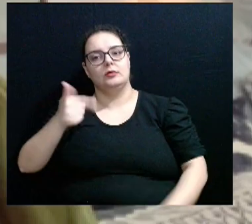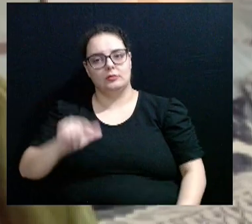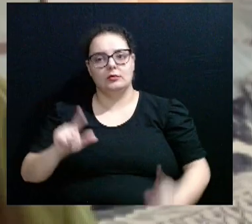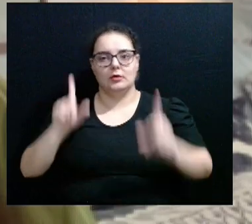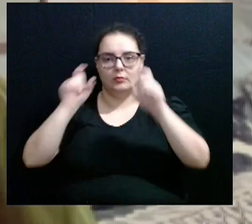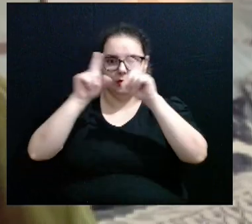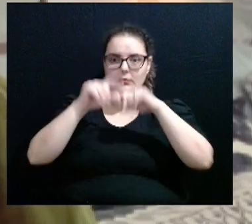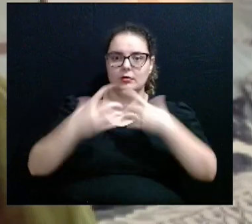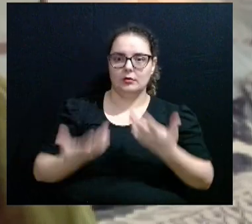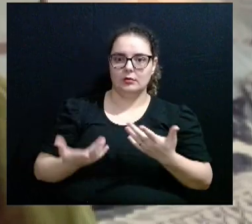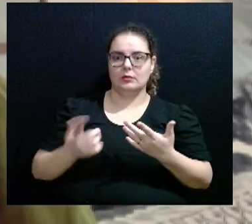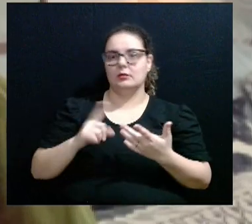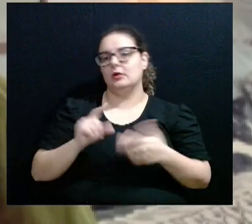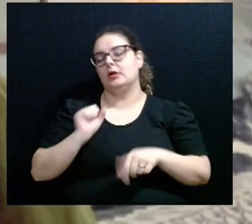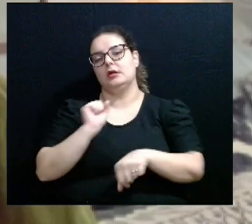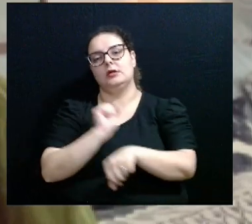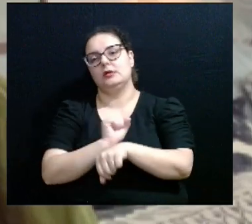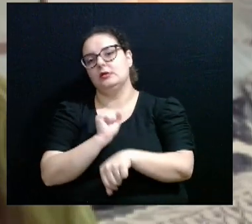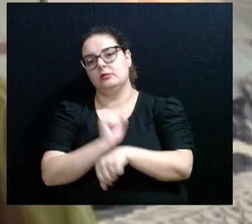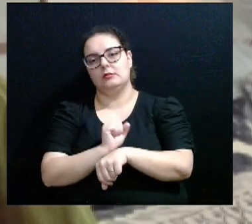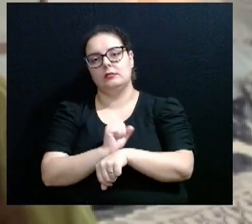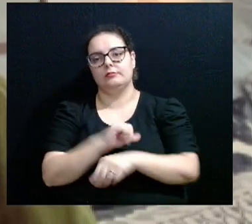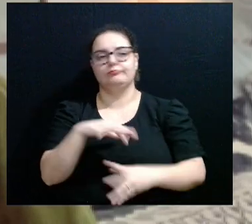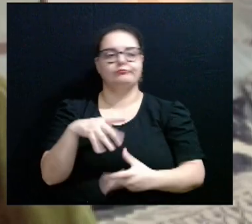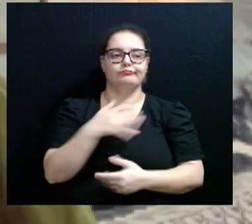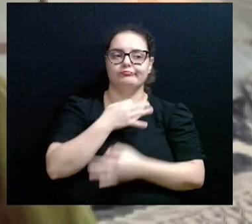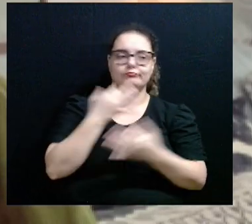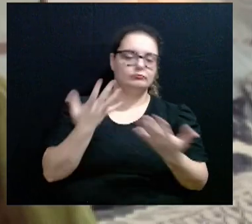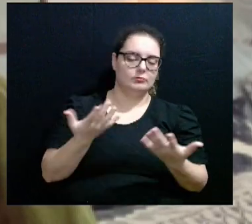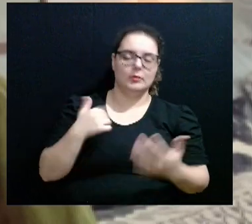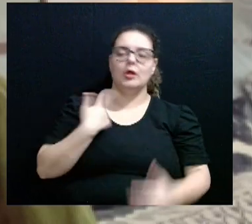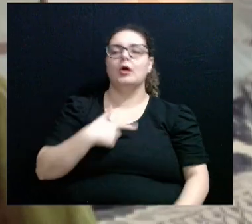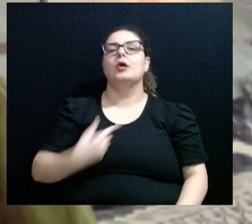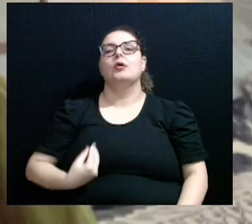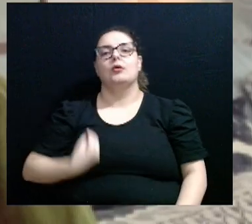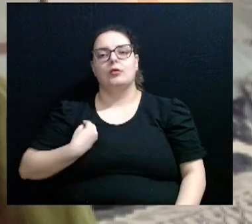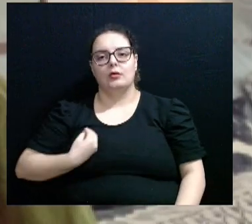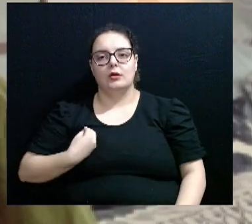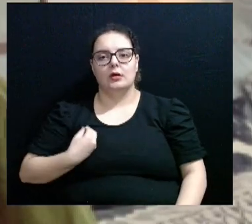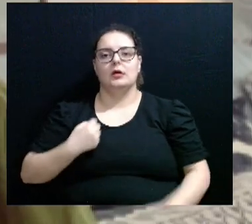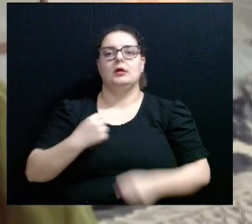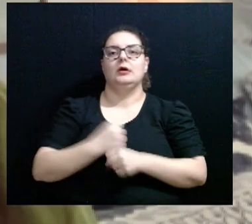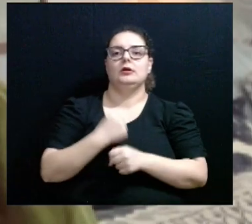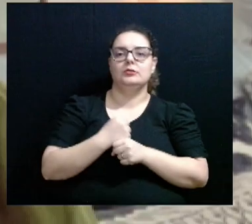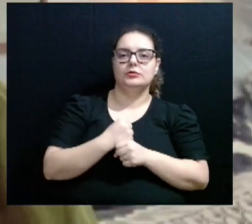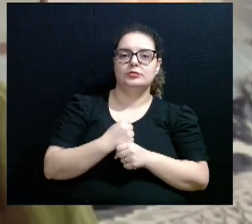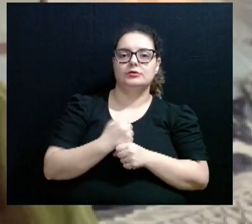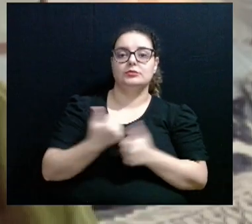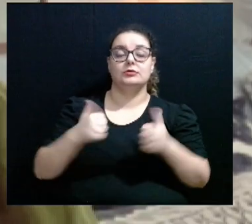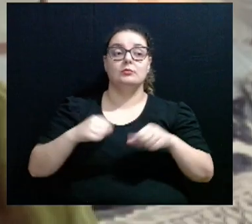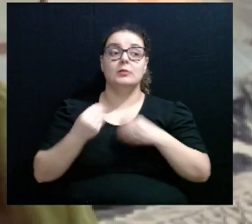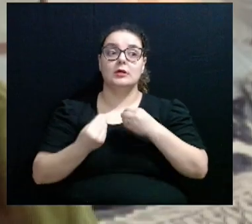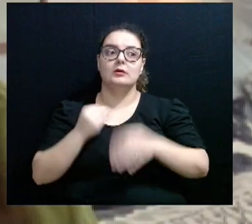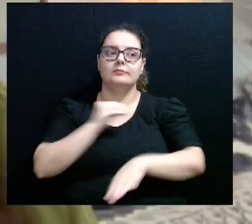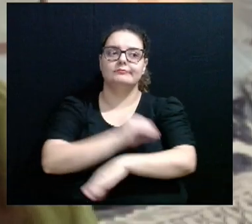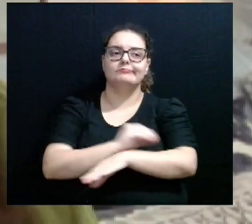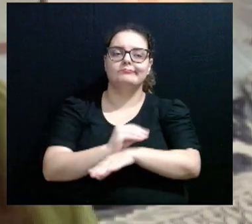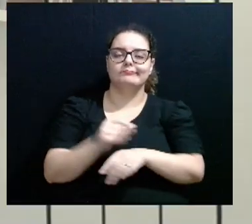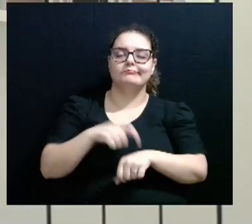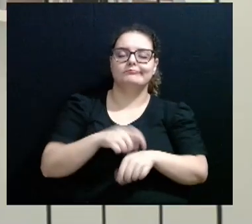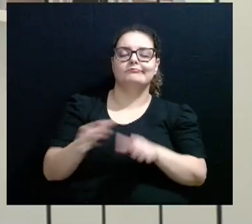adianta esperar o mundo perfeito. A gente vai viver anos de crise, mas como é que a gente cuida da gente nesse cenário? Para quem